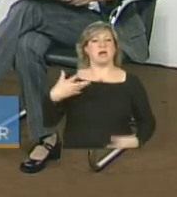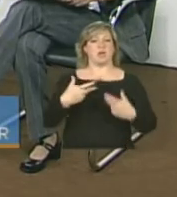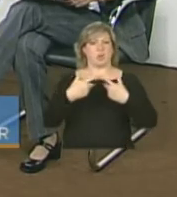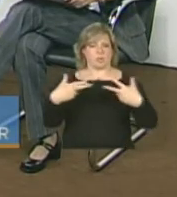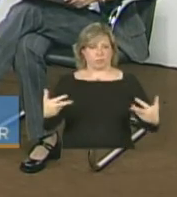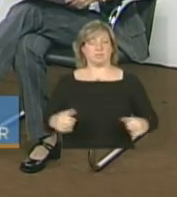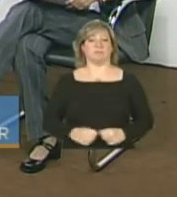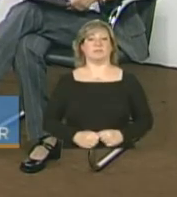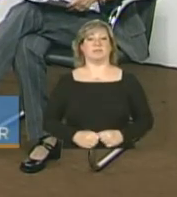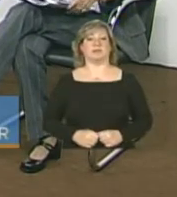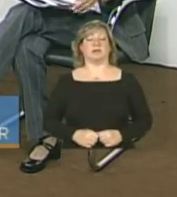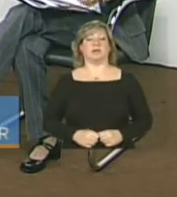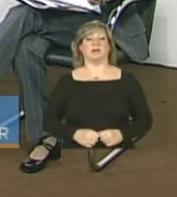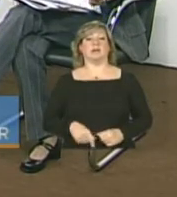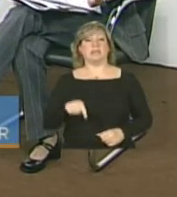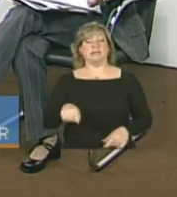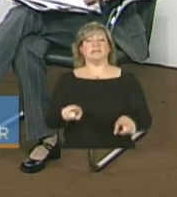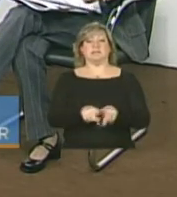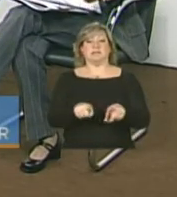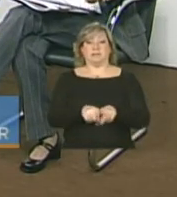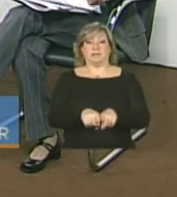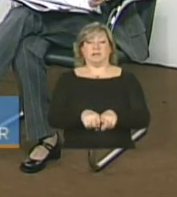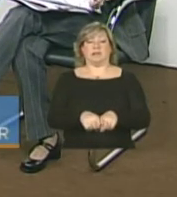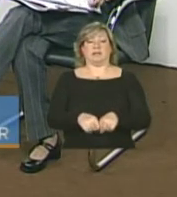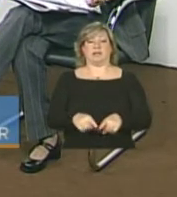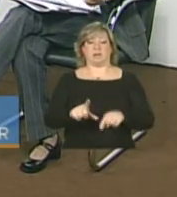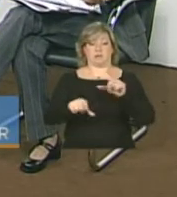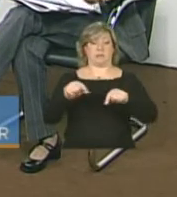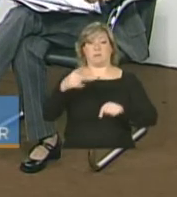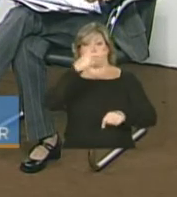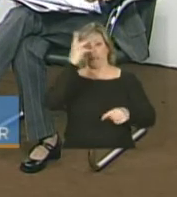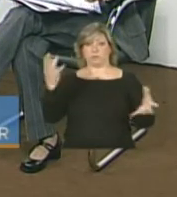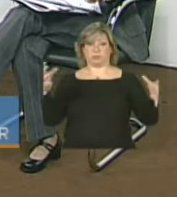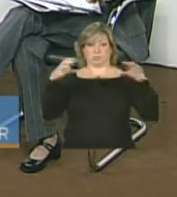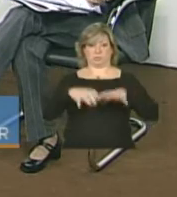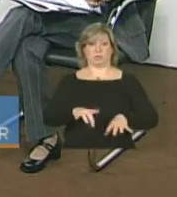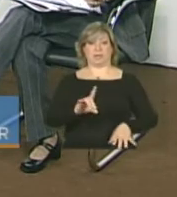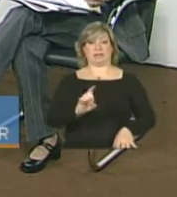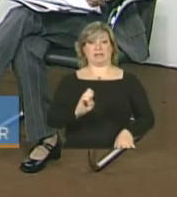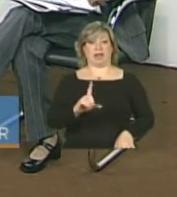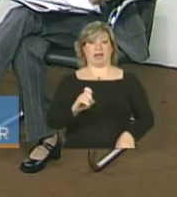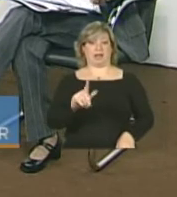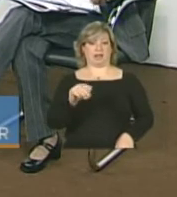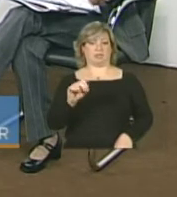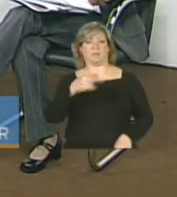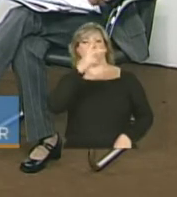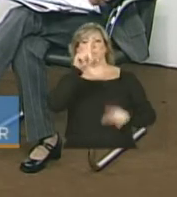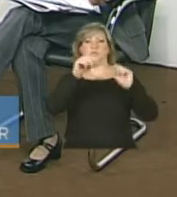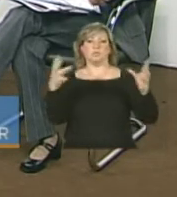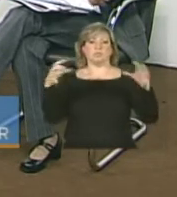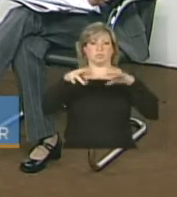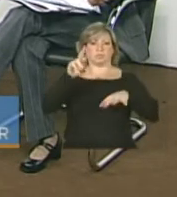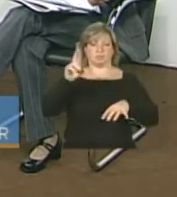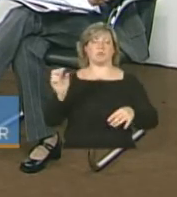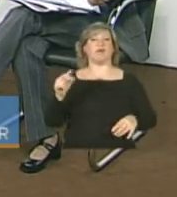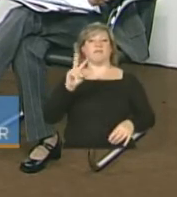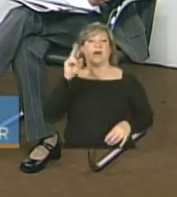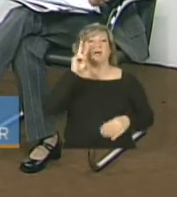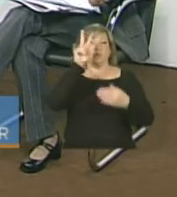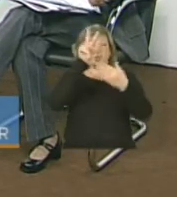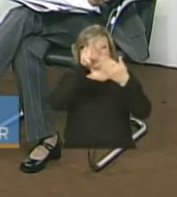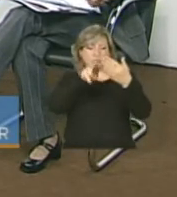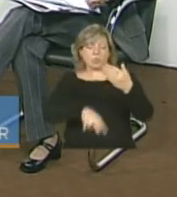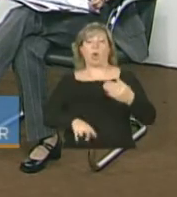chamamos, né? E também os delegados e delegadas vão observar que aparece lá o nome de